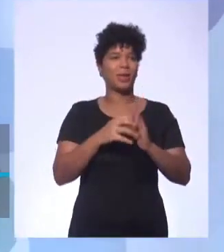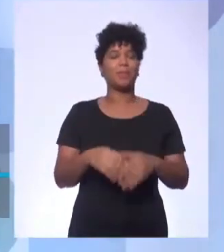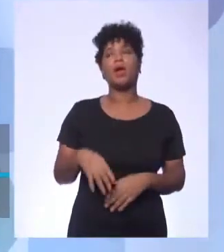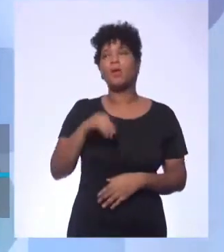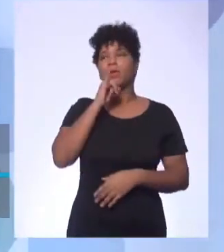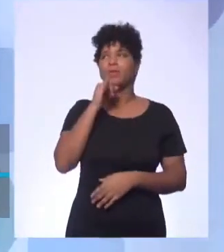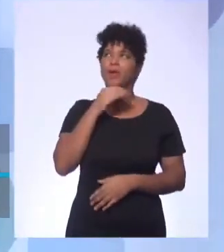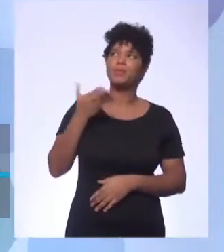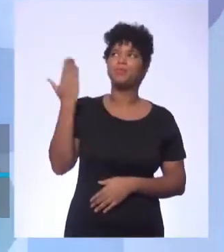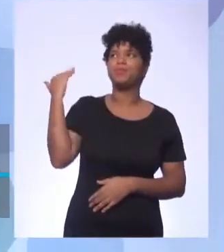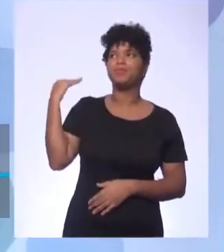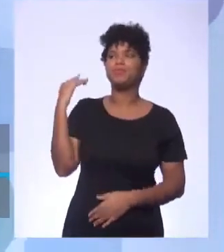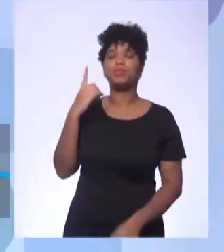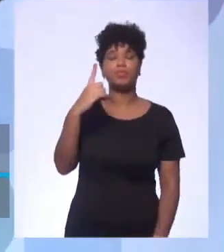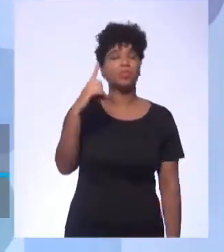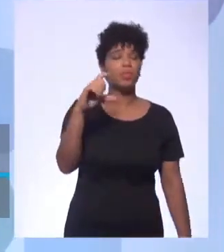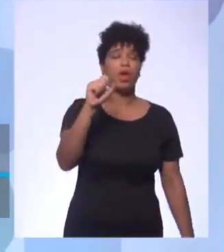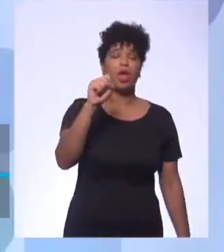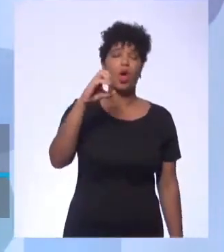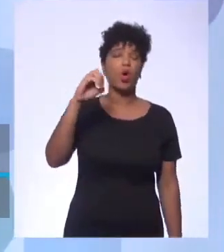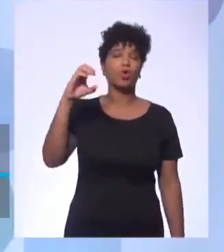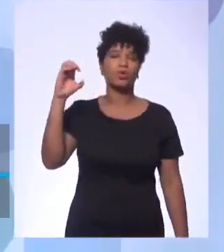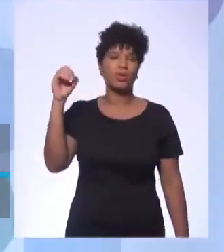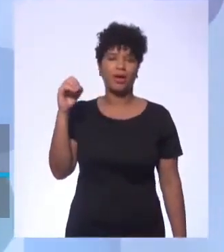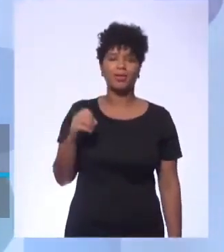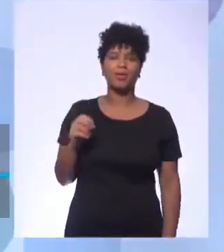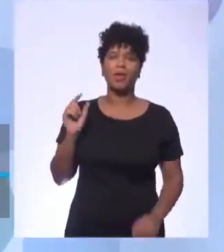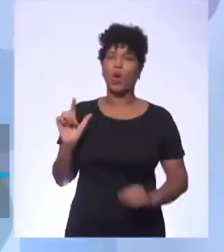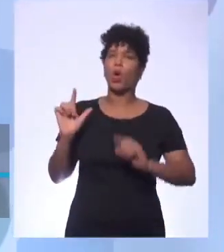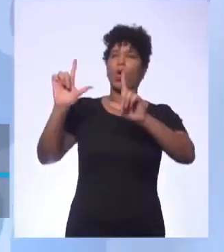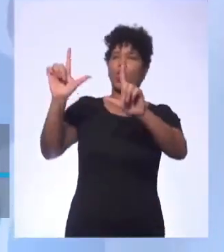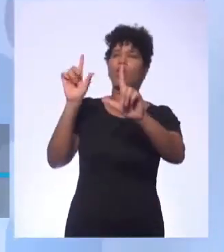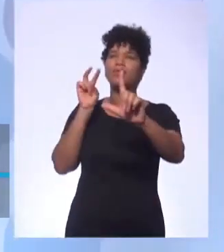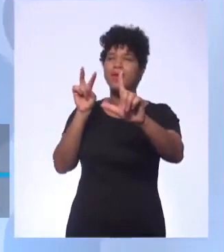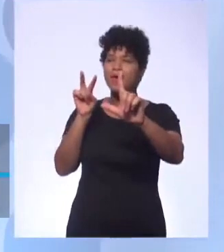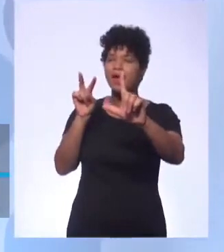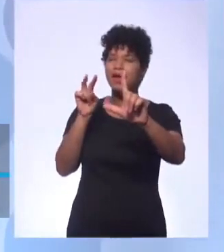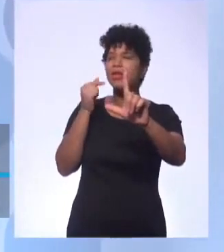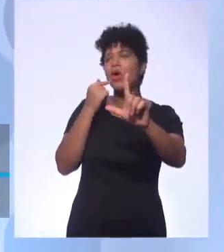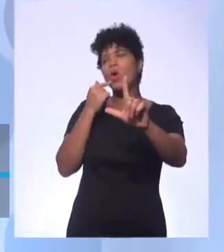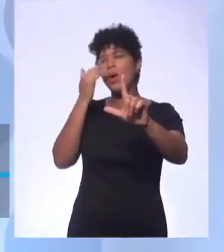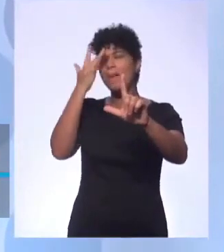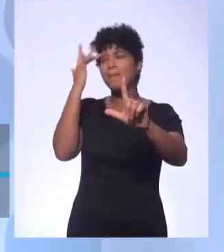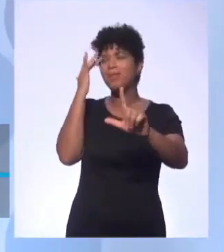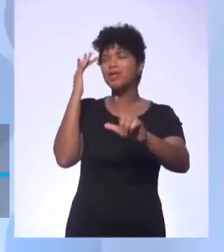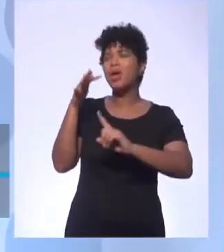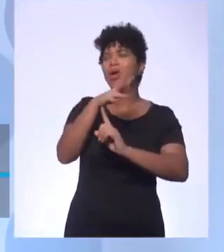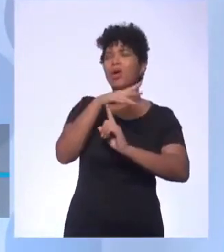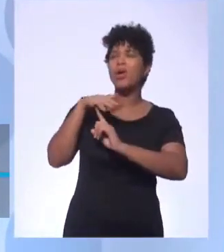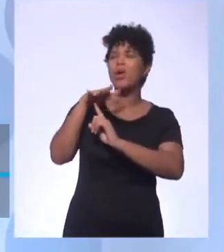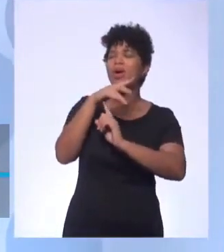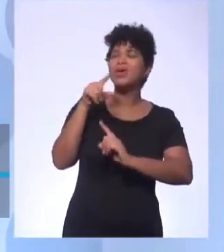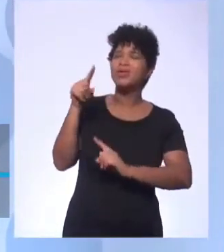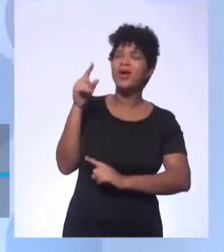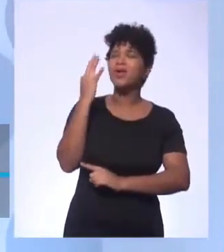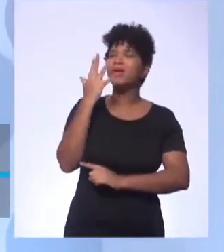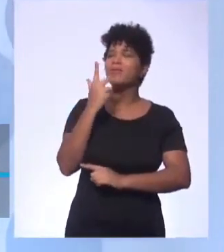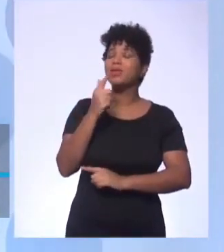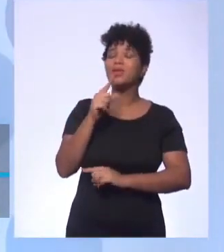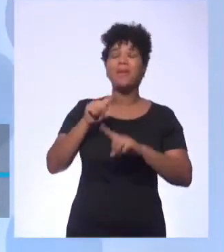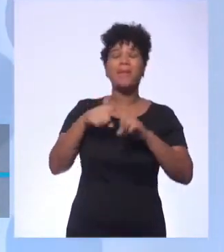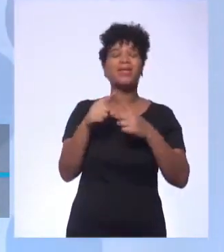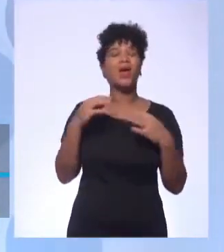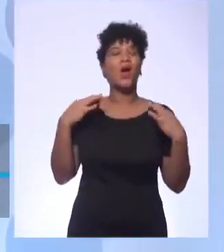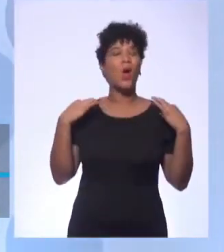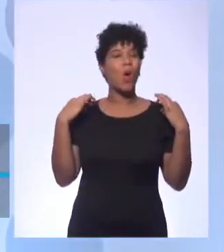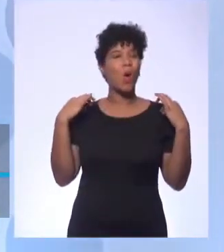em 1800 e alguma coisa. Aí você observa, você vê que realmente é uma obra que faz o recorte da sociedade daquela época. Por quê?